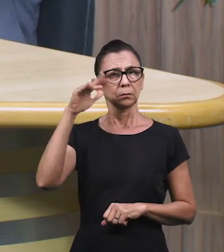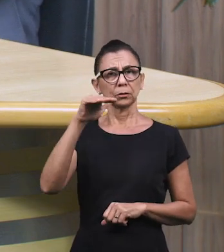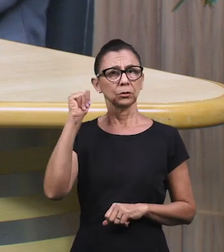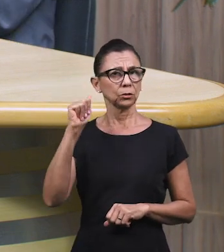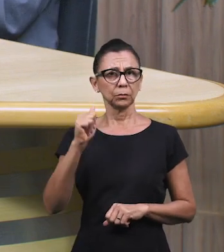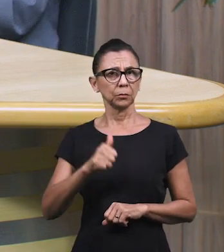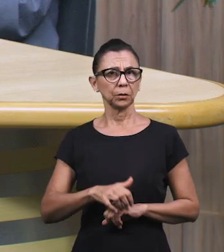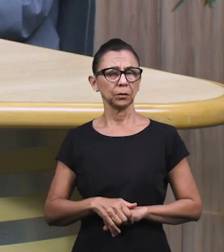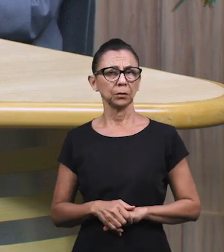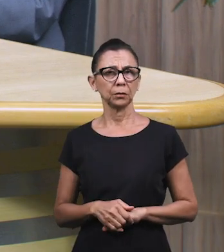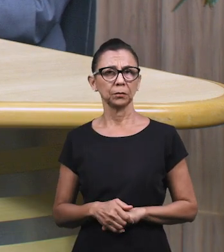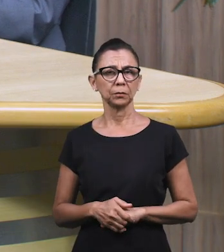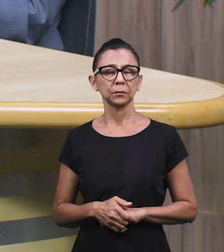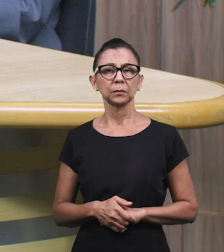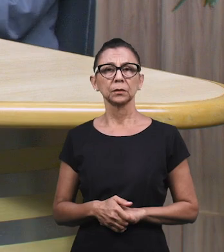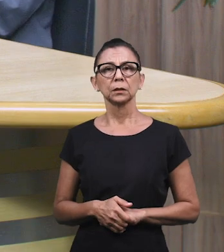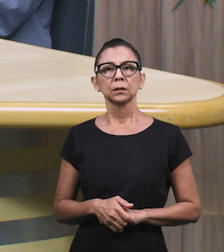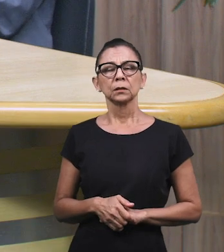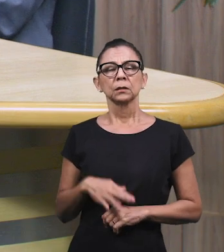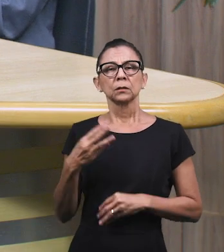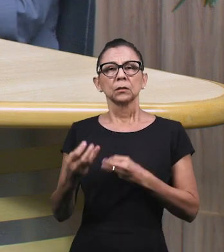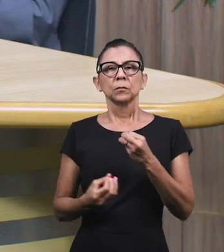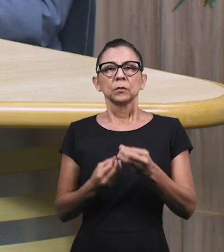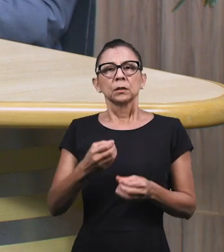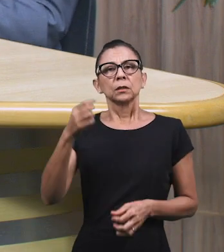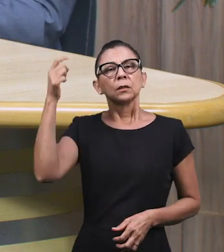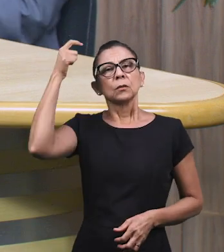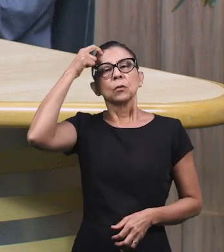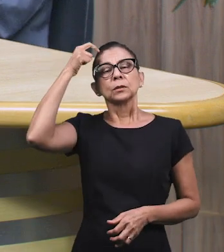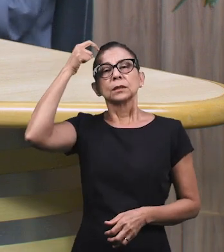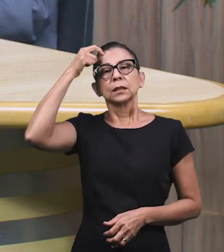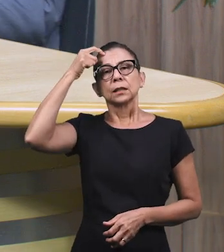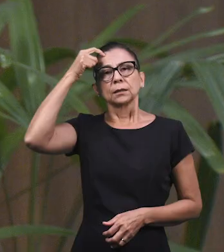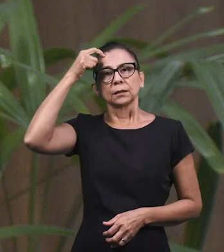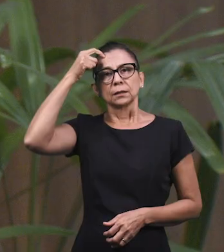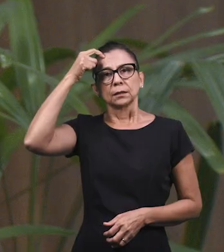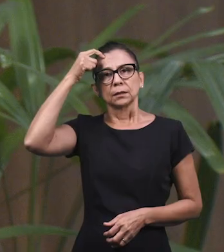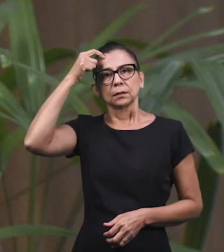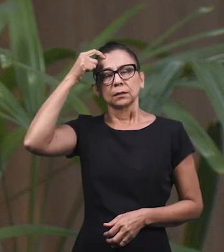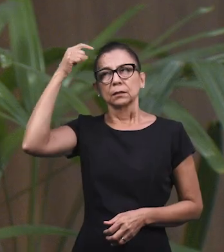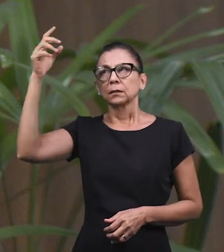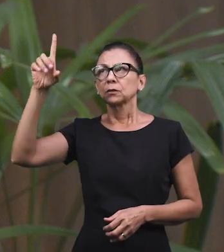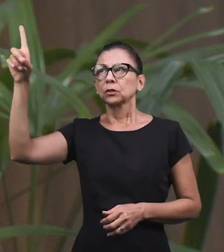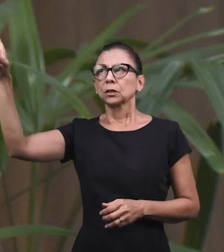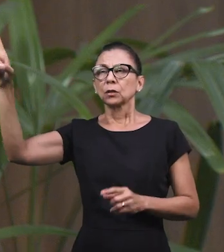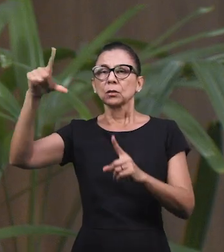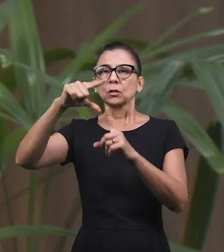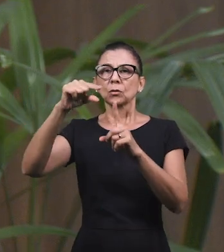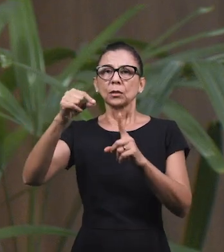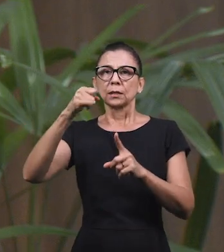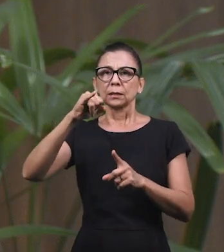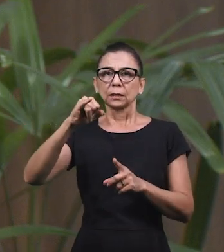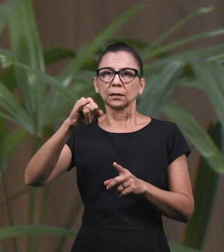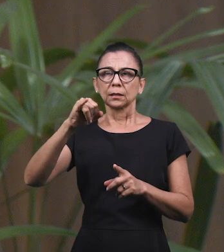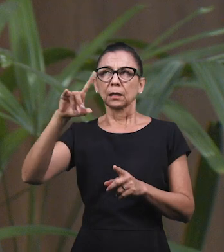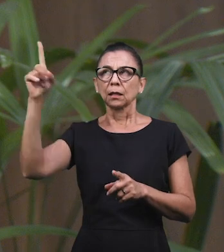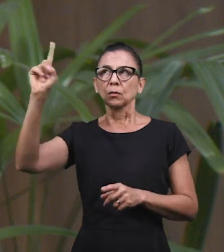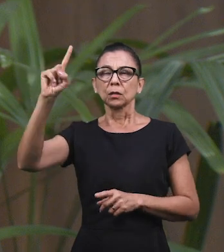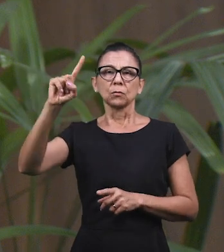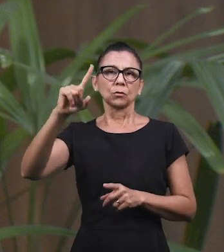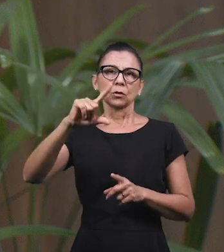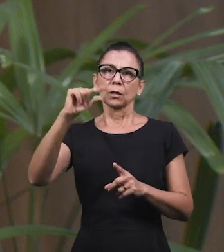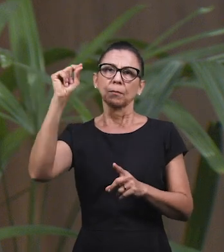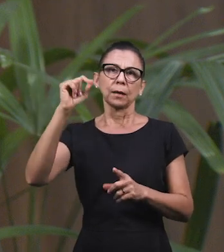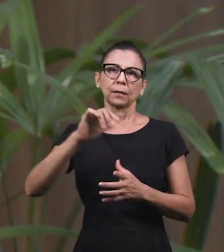chamado. Então, como que você vai ter consciência dessa eleição se você não for chamado por ela? Você é chamado, você, opa,